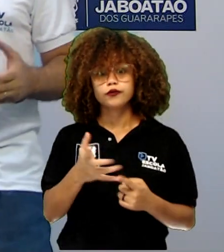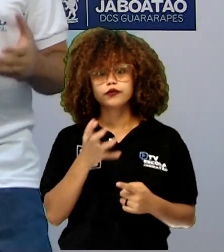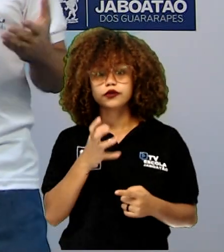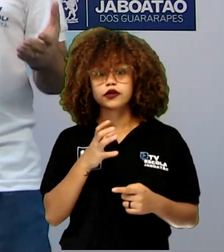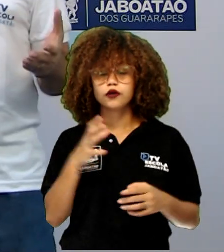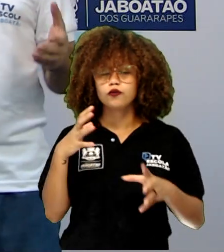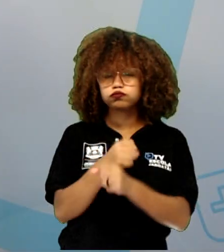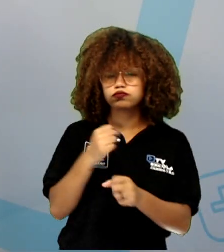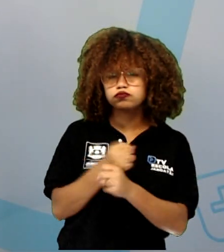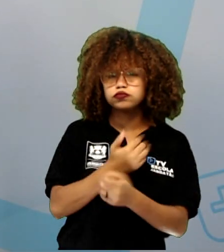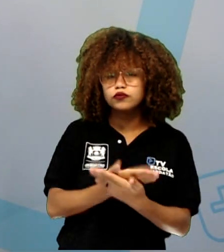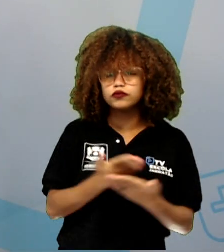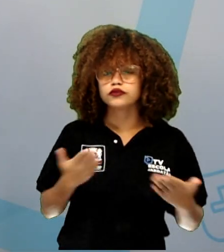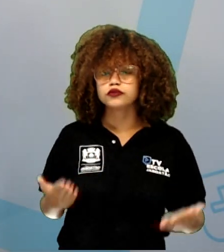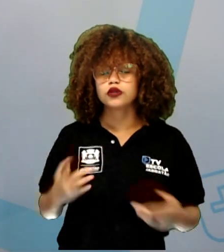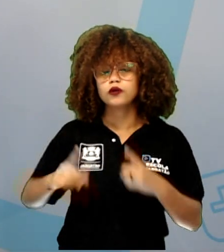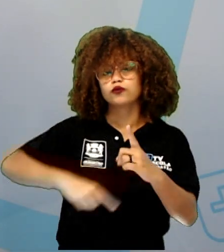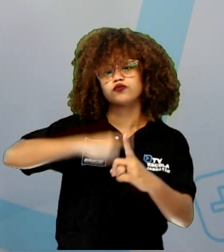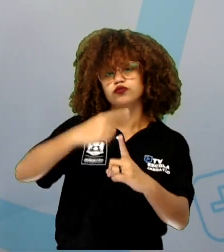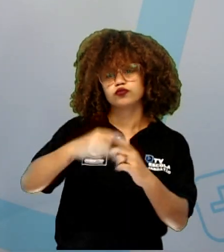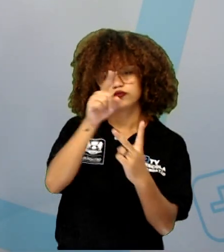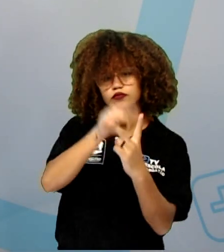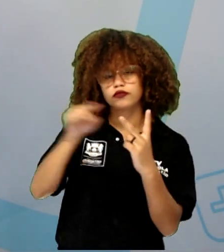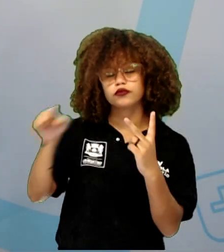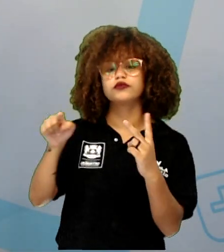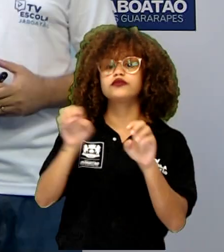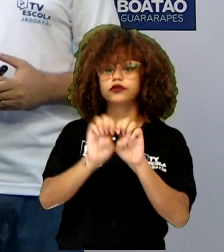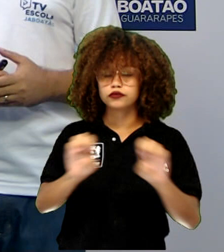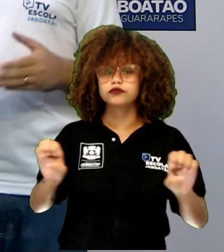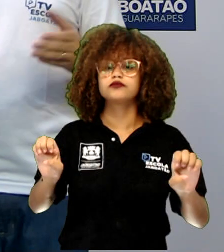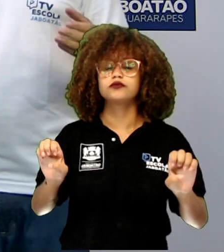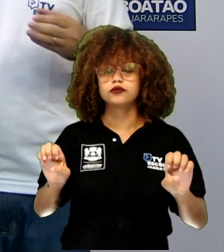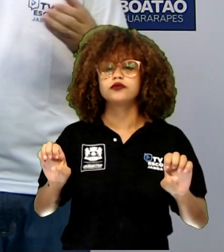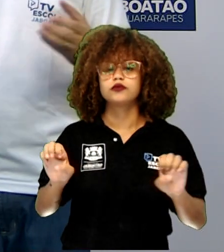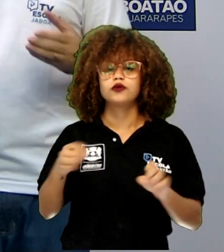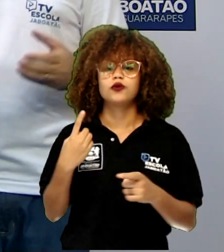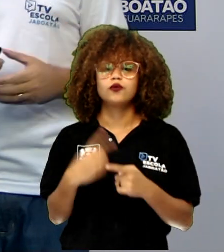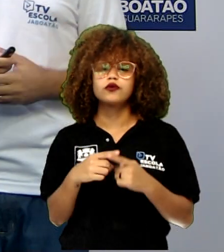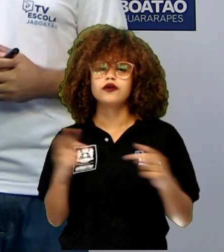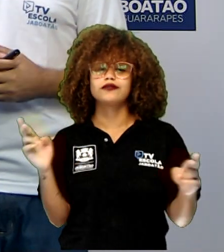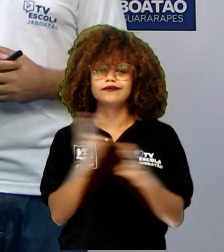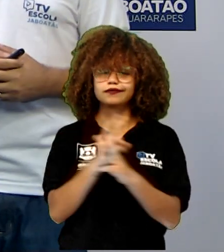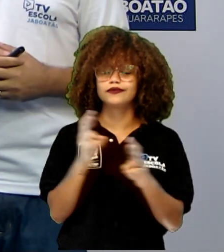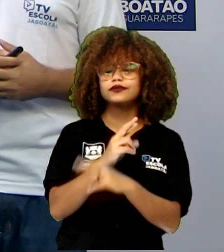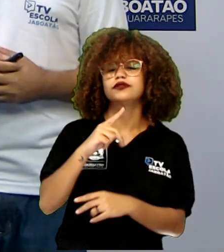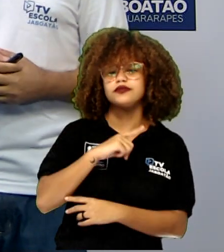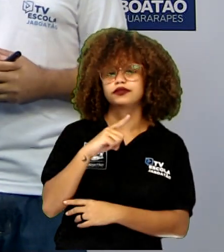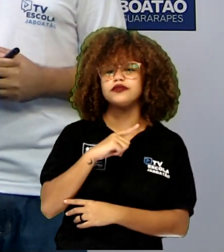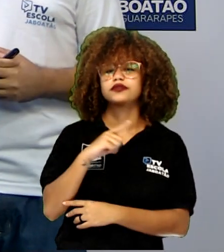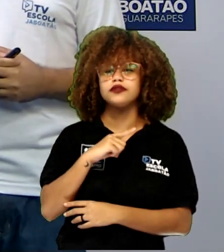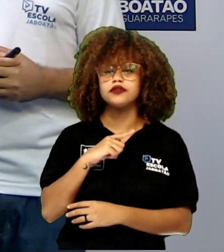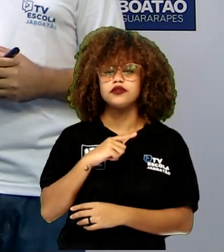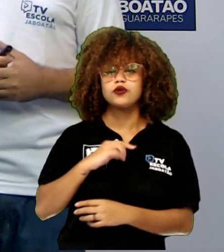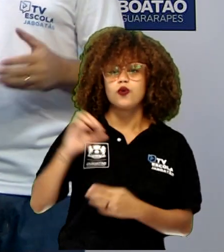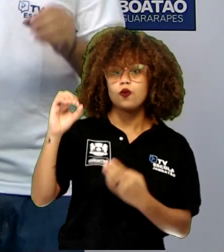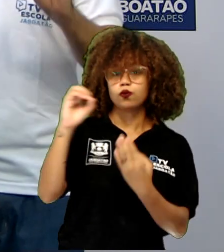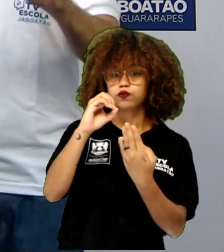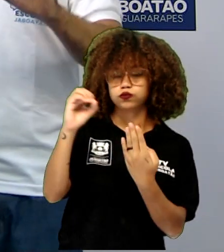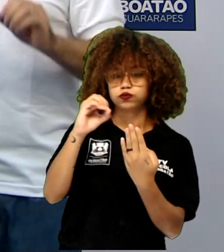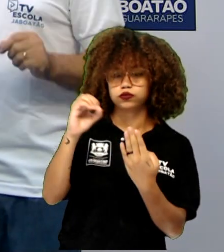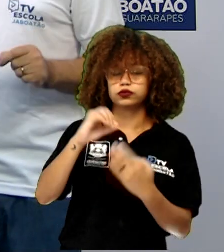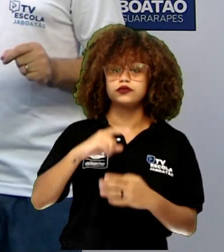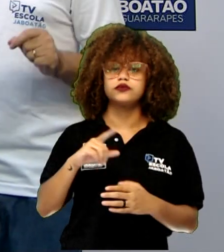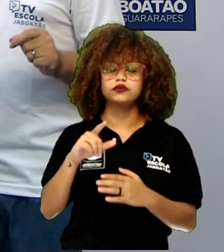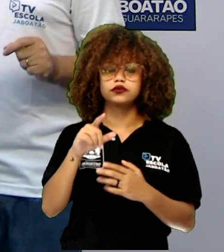vocês a soma das raízes da equação porque aquela aquela relação entre os coeficientes e as raízes